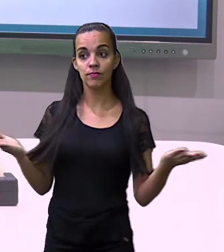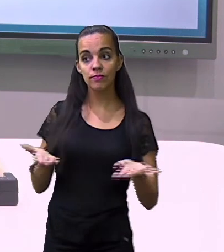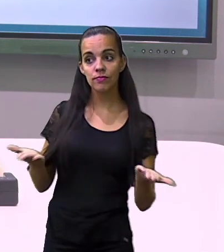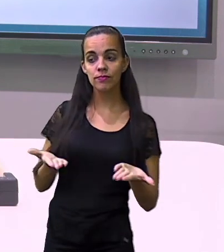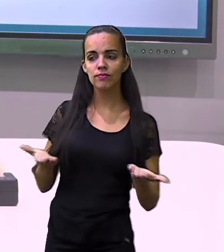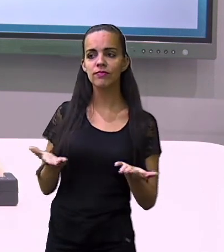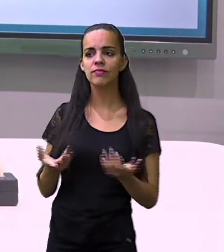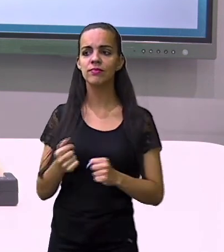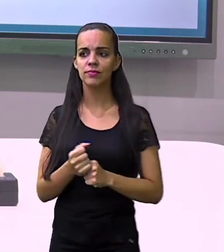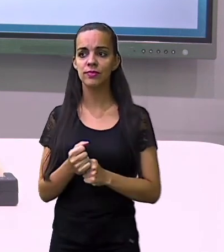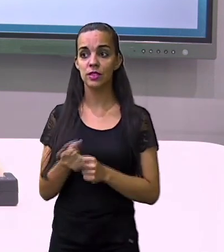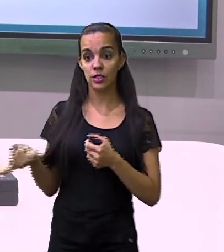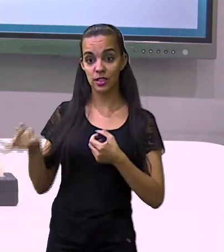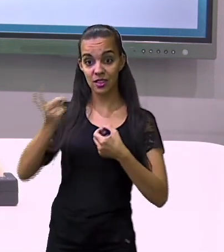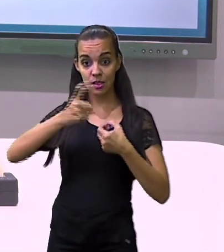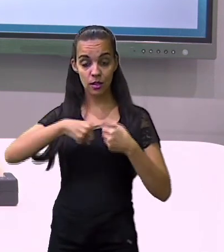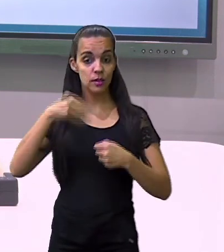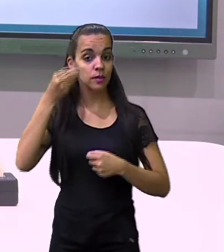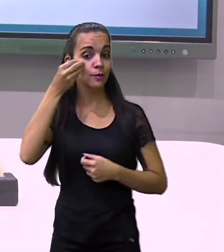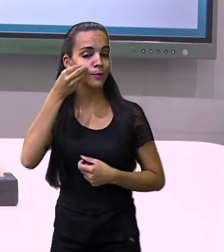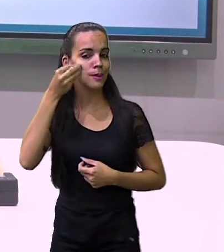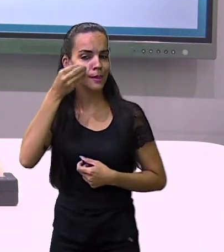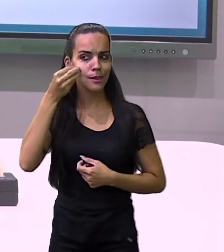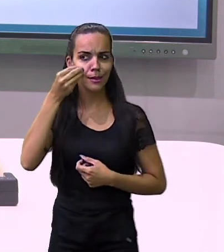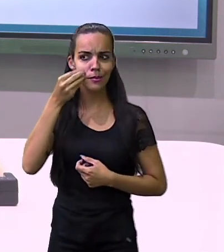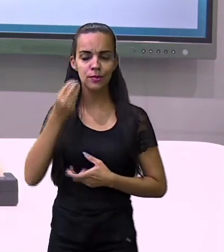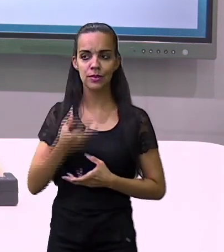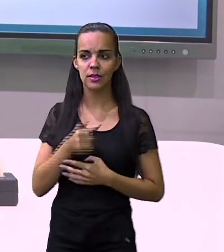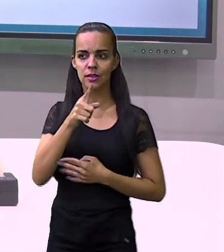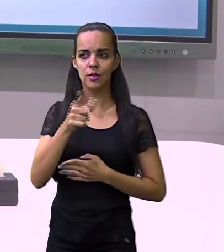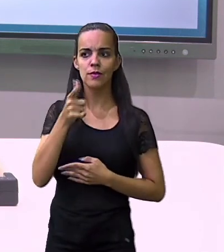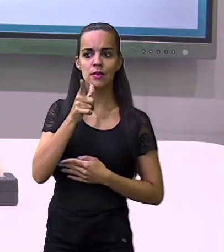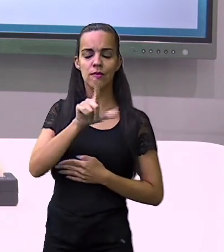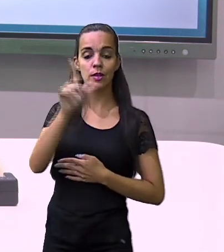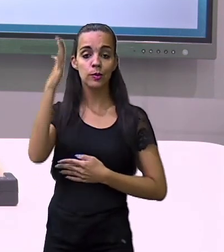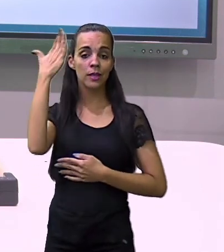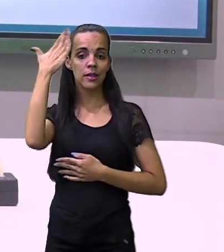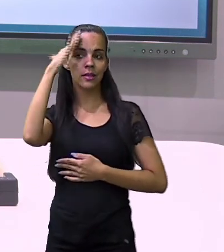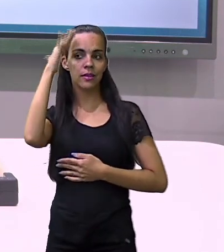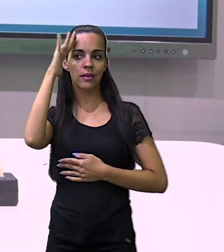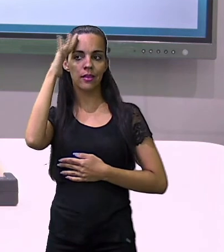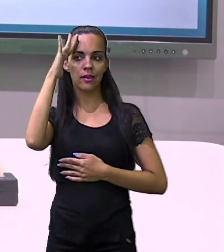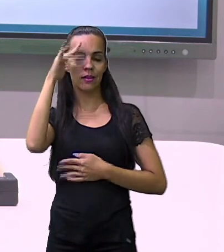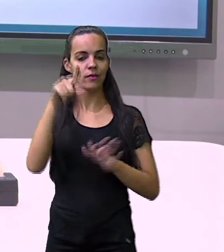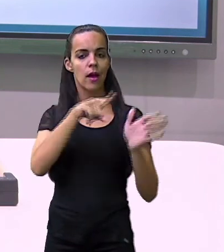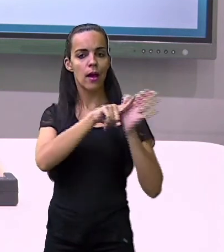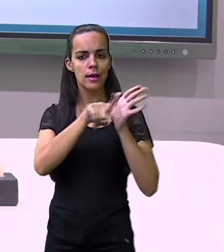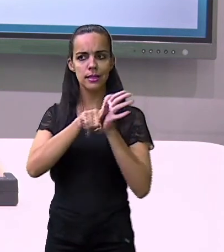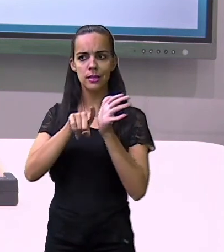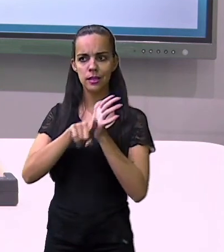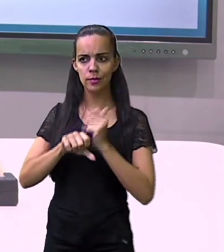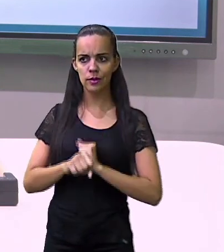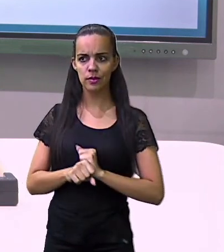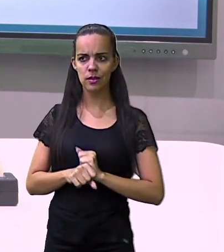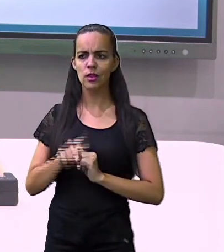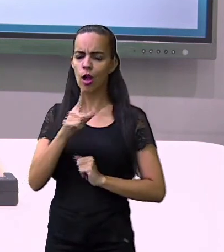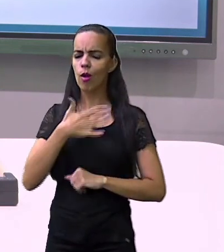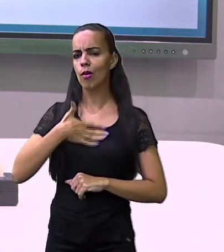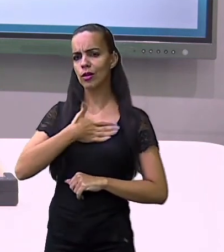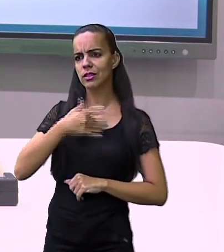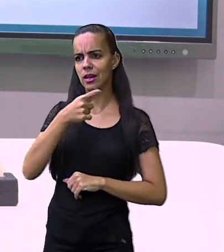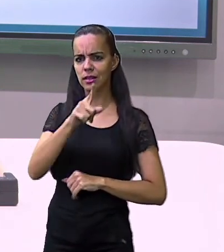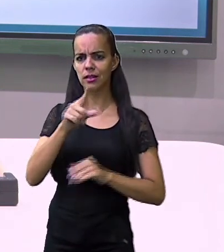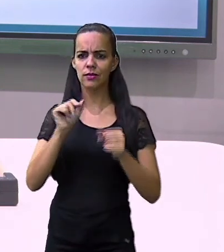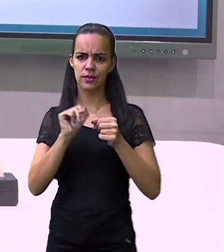Agora que nós retornamos à nossa experiência, você vai conseguir entender aquilo que eu propus para você. E eu gostaria que você fizesse aí na